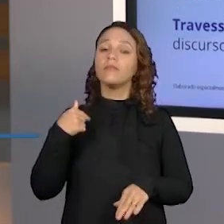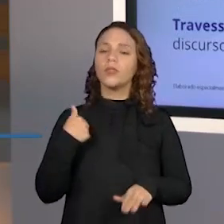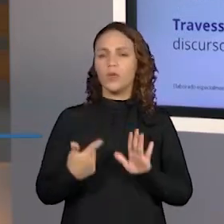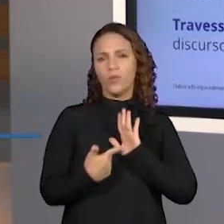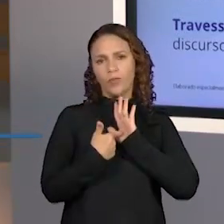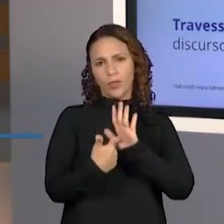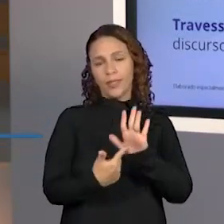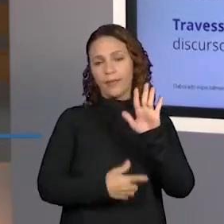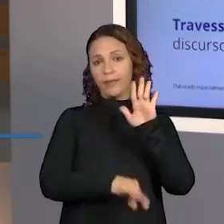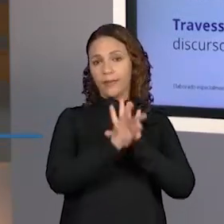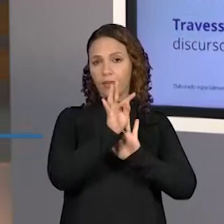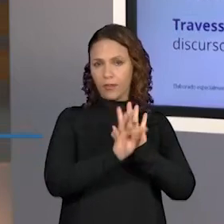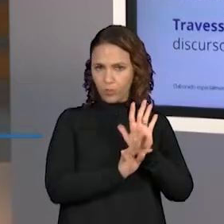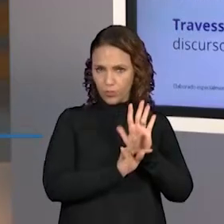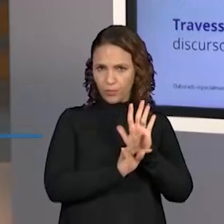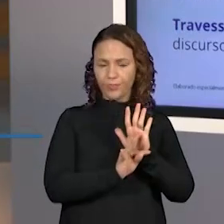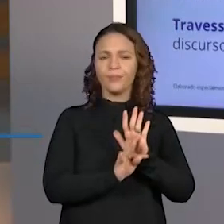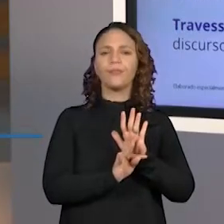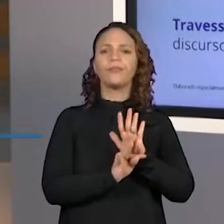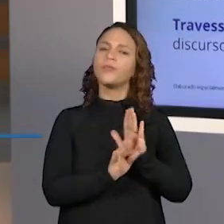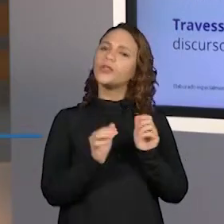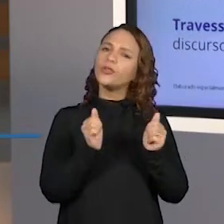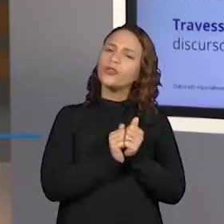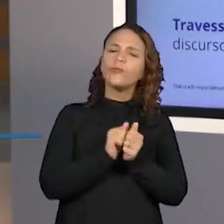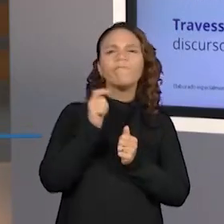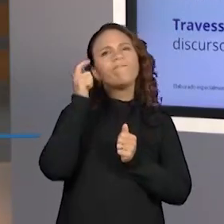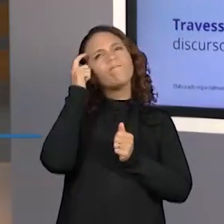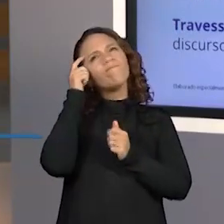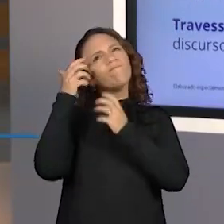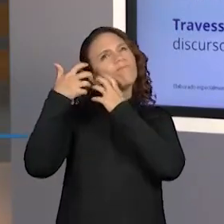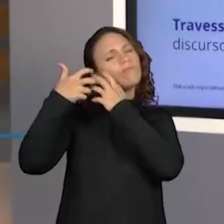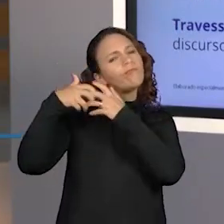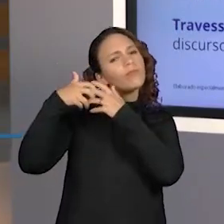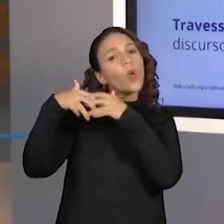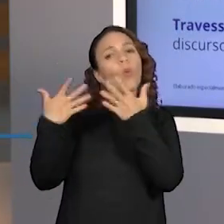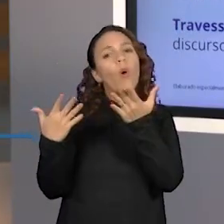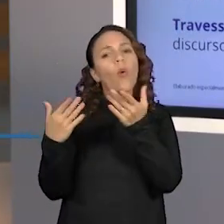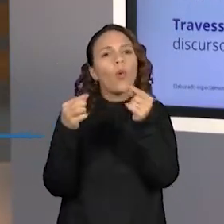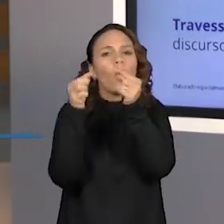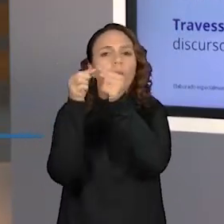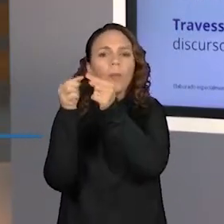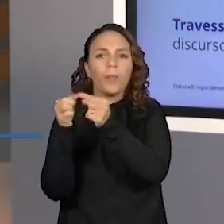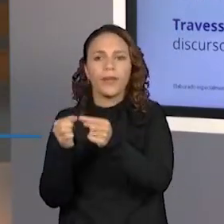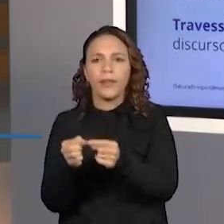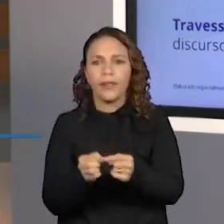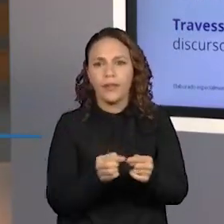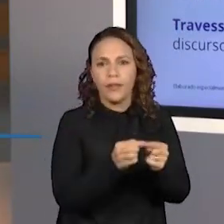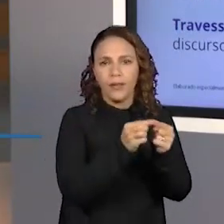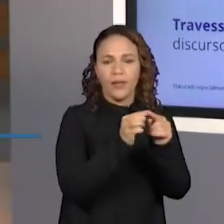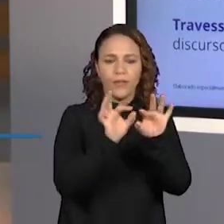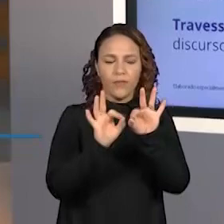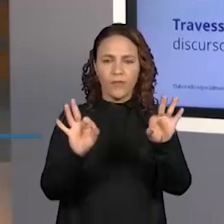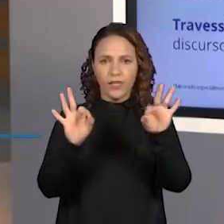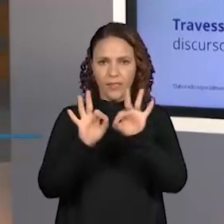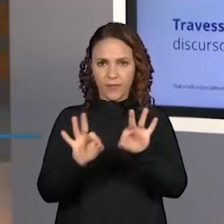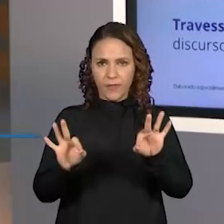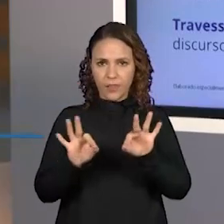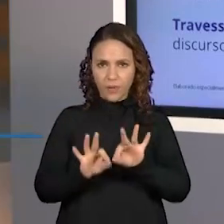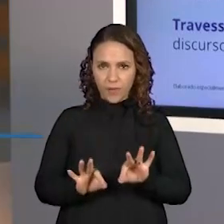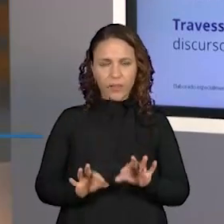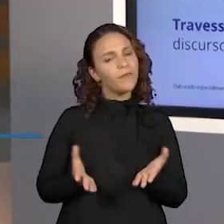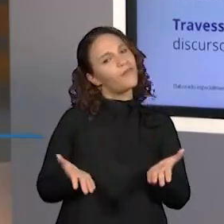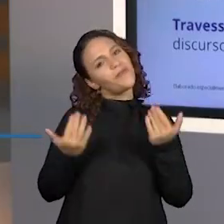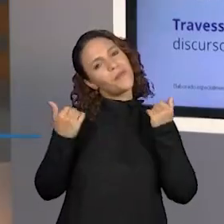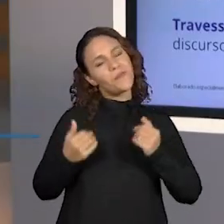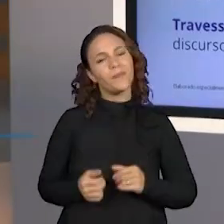aqui, um texto, e a partir desse texto vamos pensar em como pontuar corretamente cada frase. Tudo bem? Então, vamos